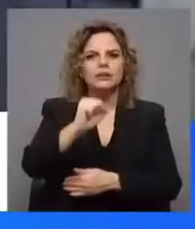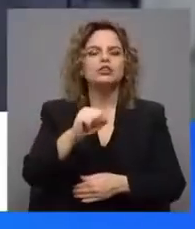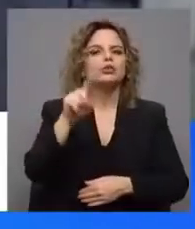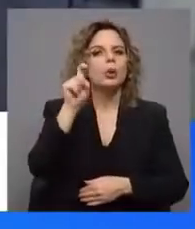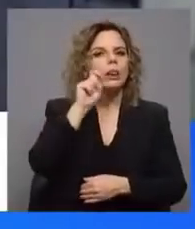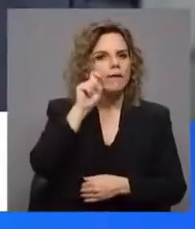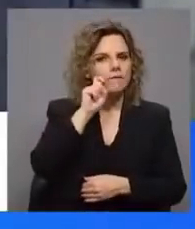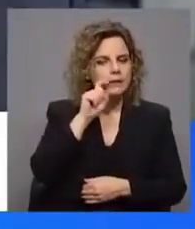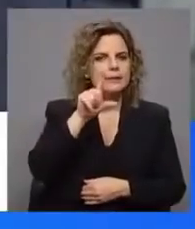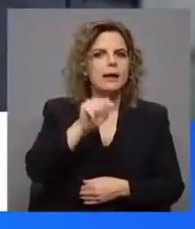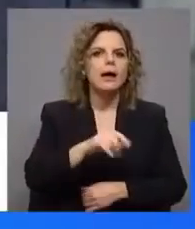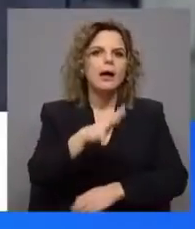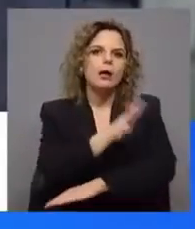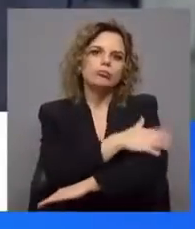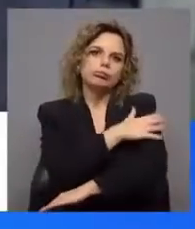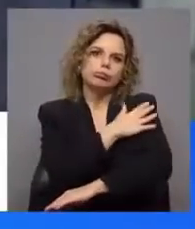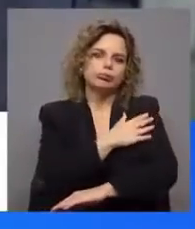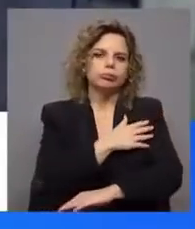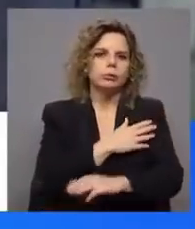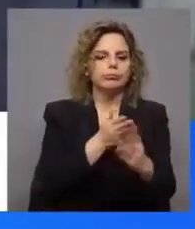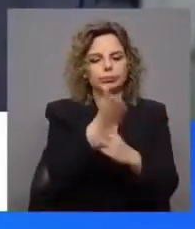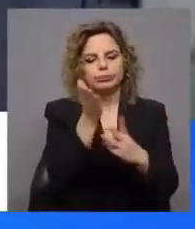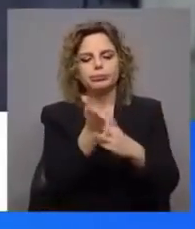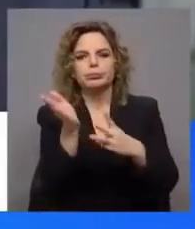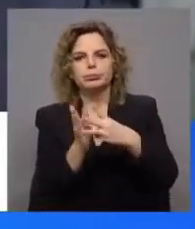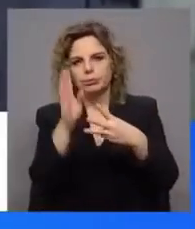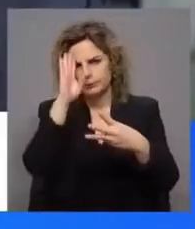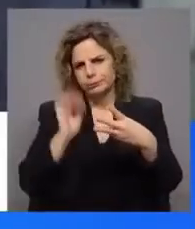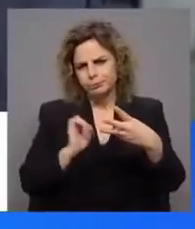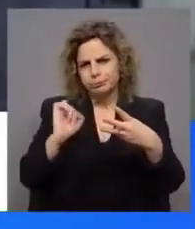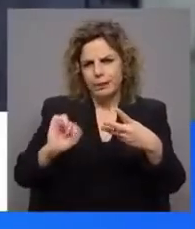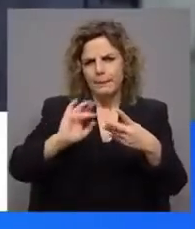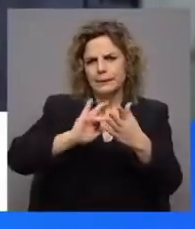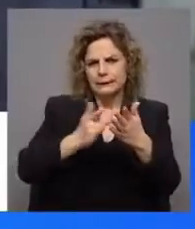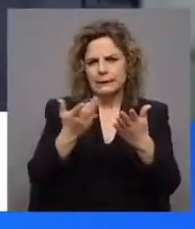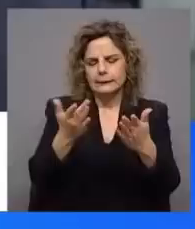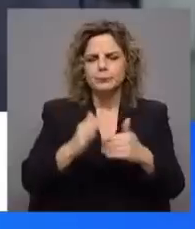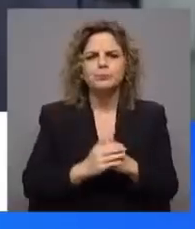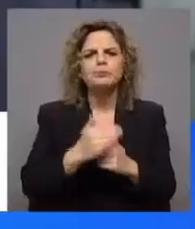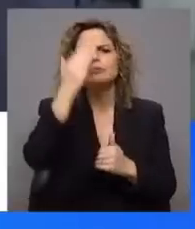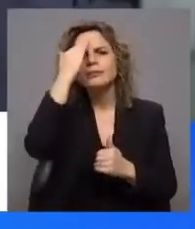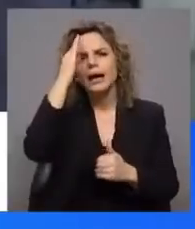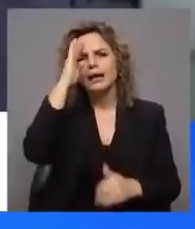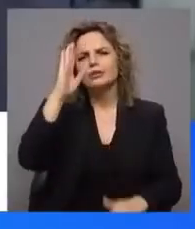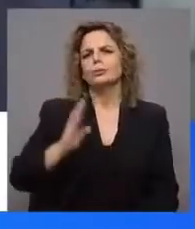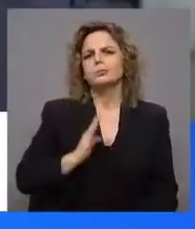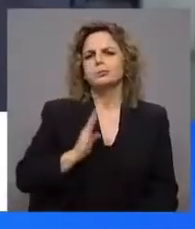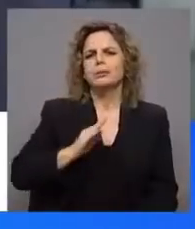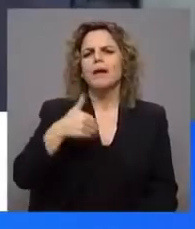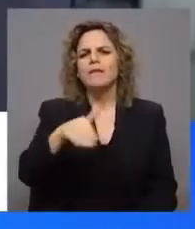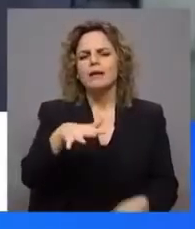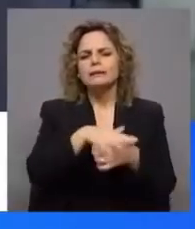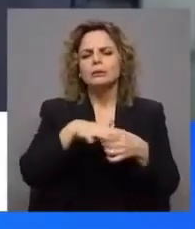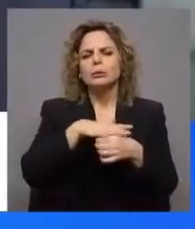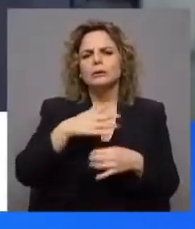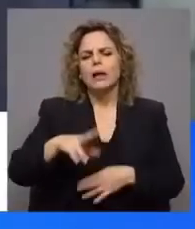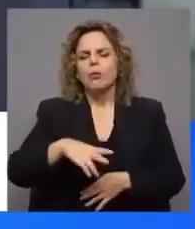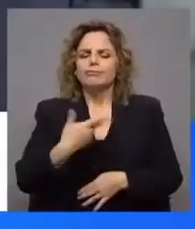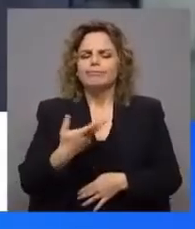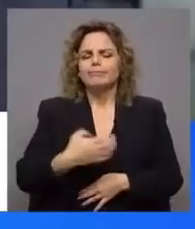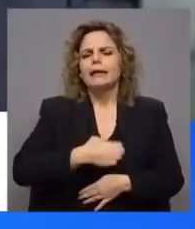os comandantes dos 3 ramos das Forças Armadas do Brasil. Como é que acha que os militares vão reagir a esta situação?